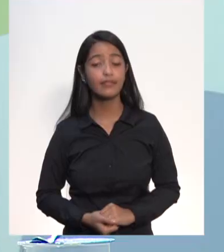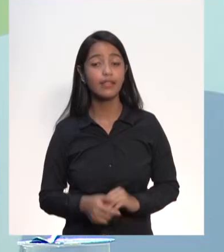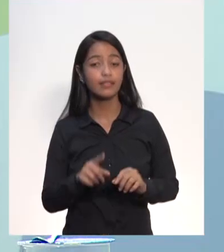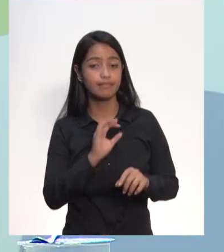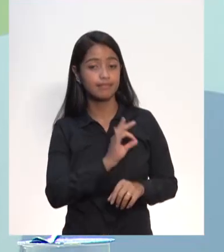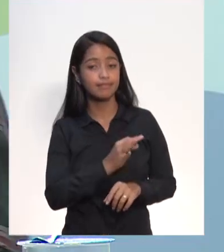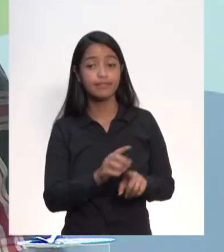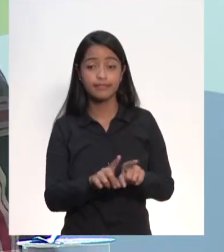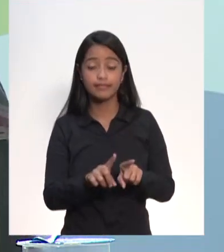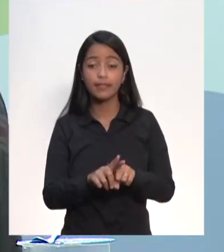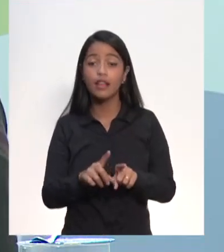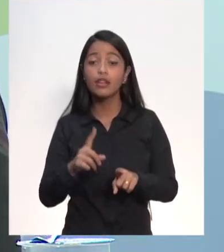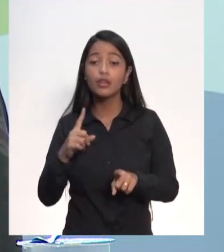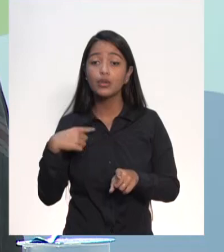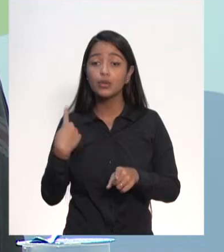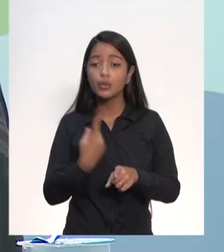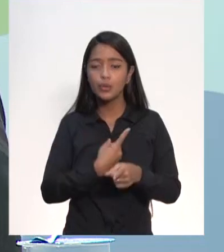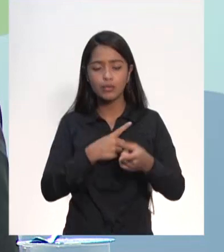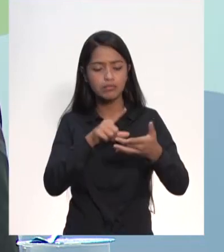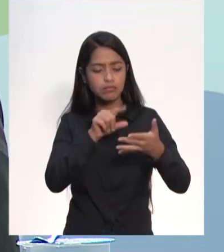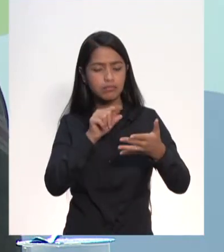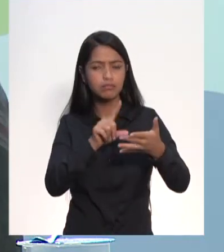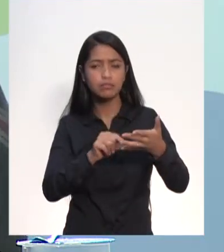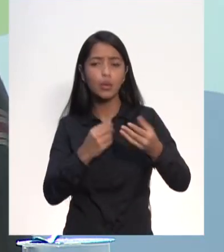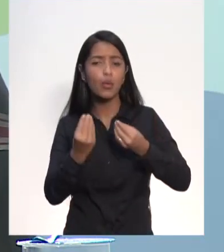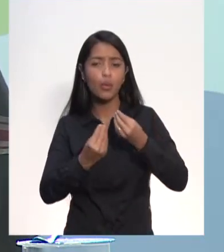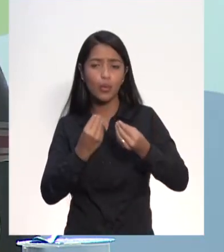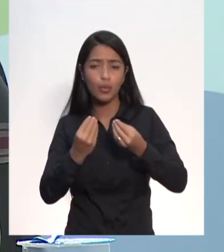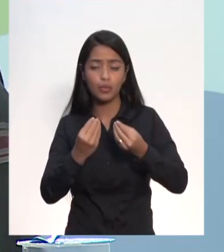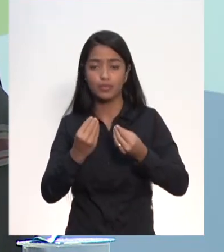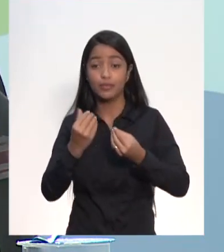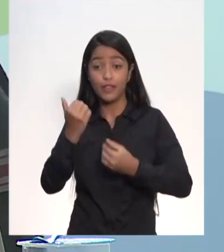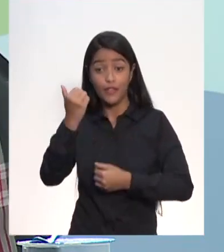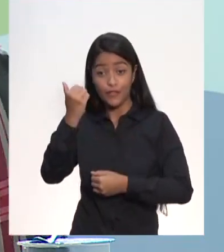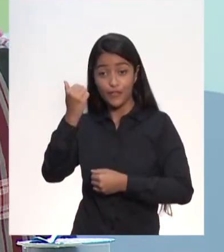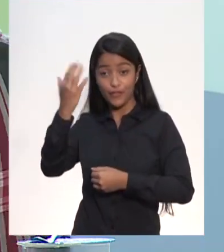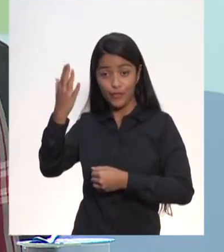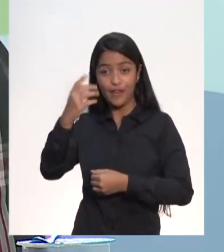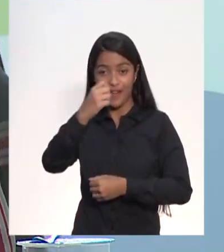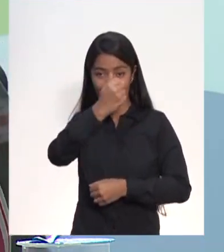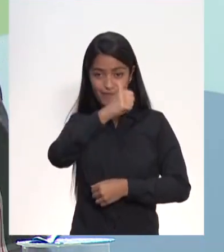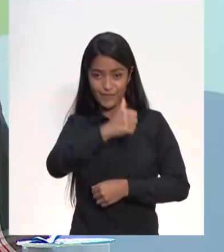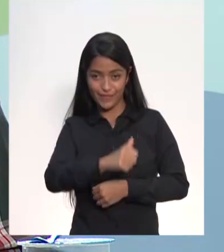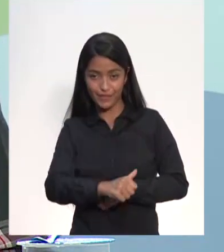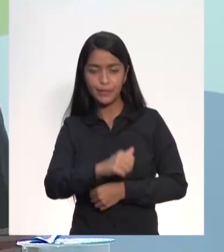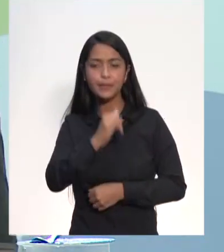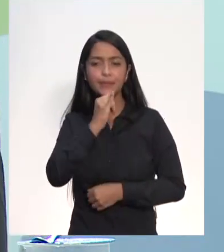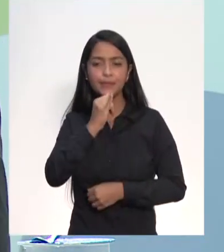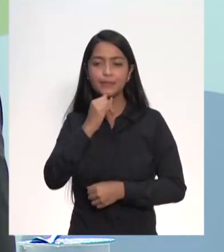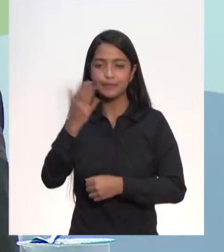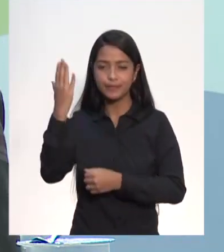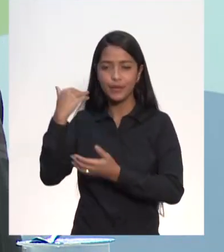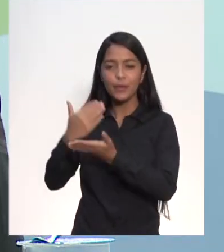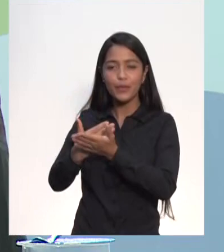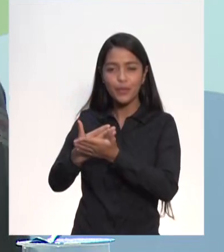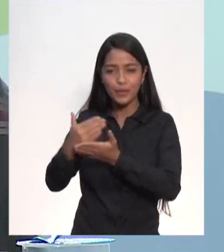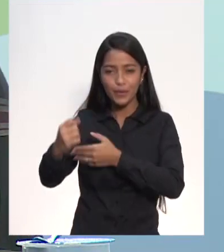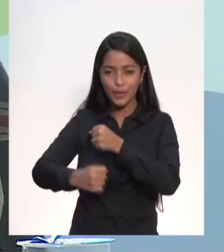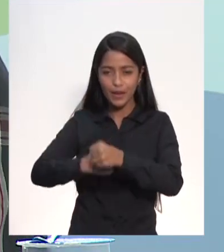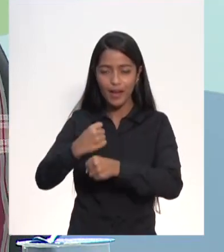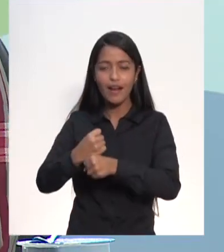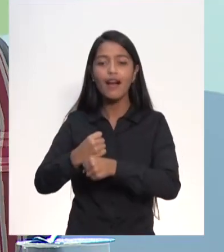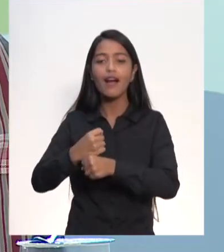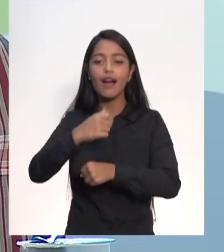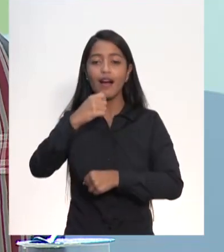utilizamos foram as ferramentas de avaliação externa. No caso, no início do ano, tivemos a avaliação diagnóstica de entrada, né?